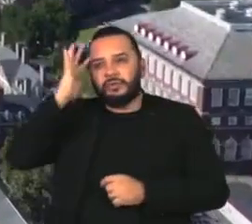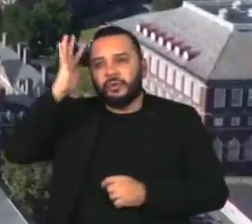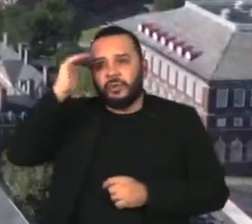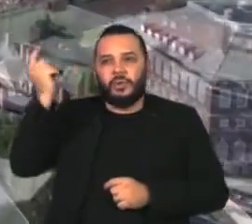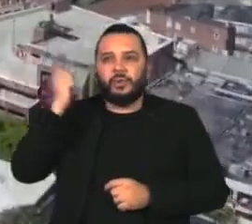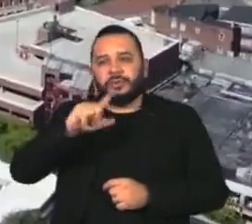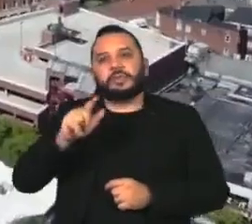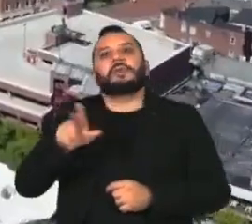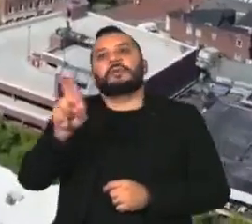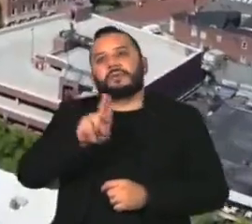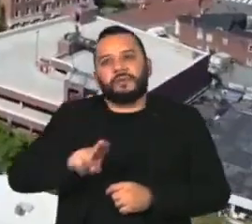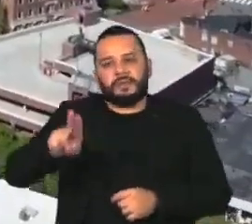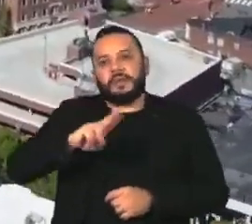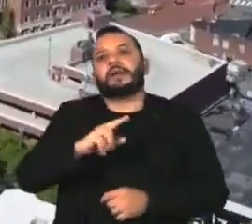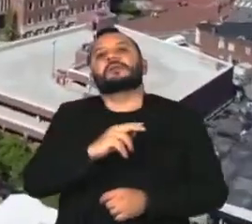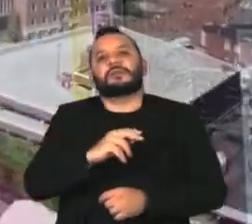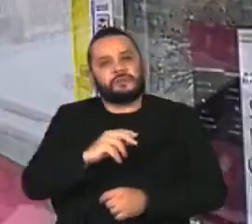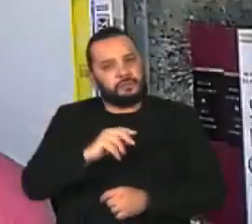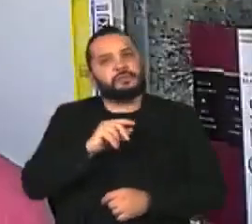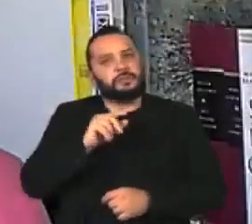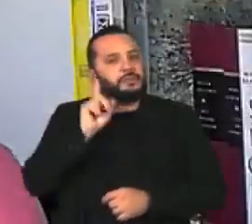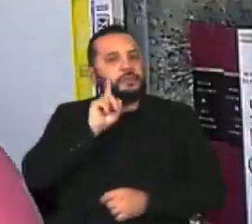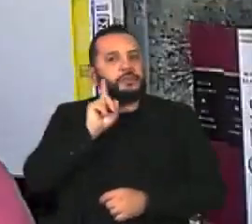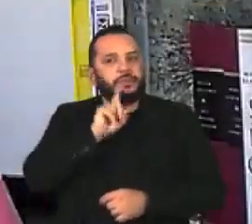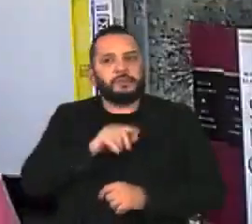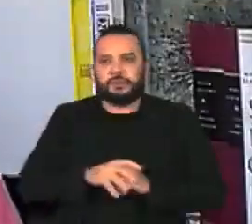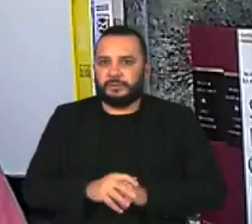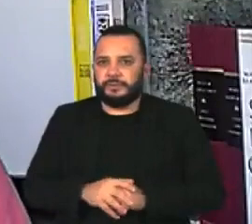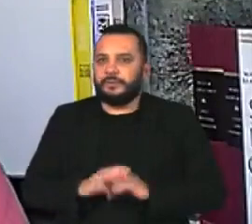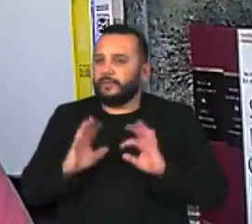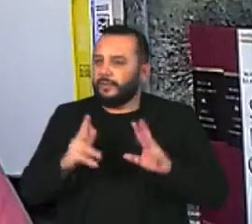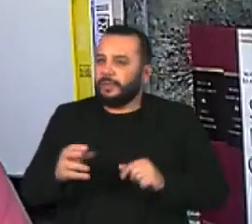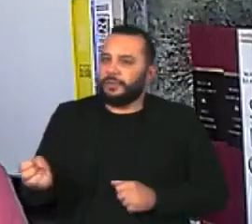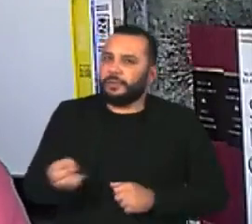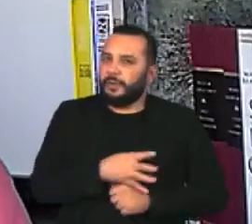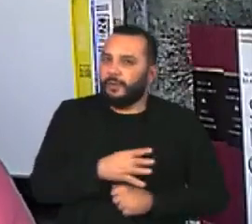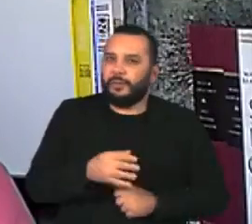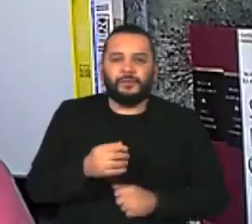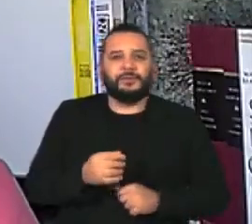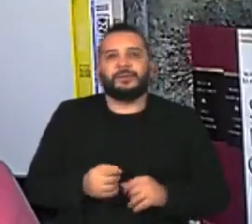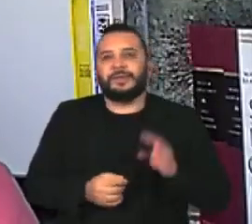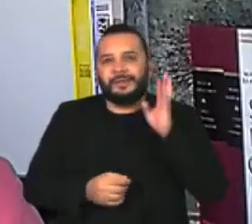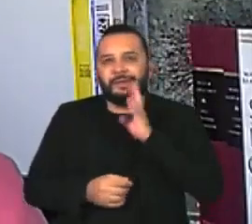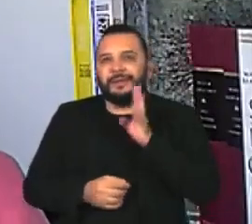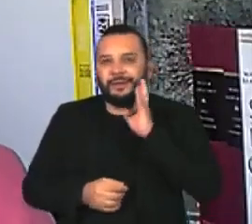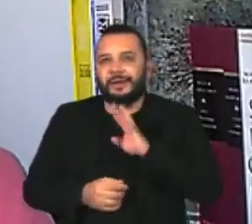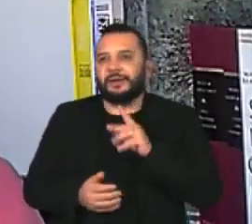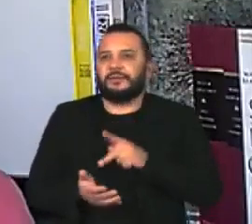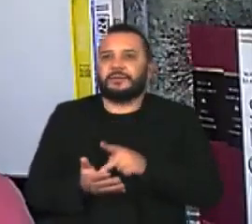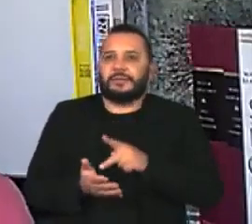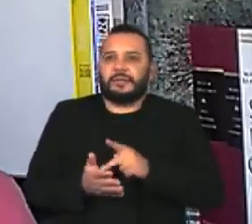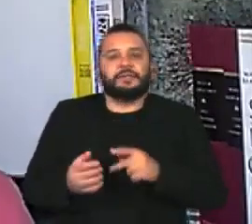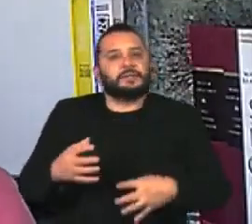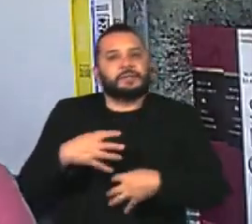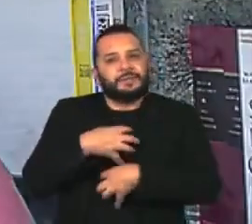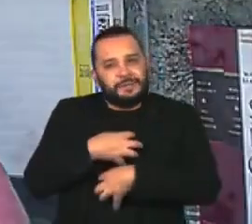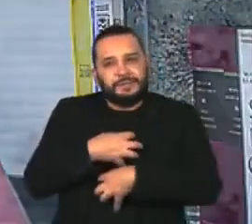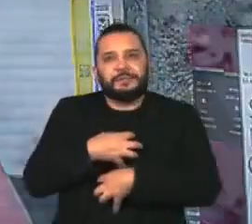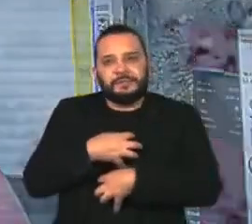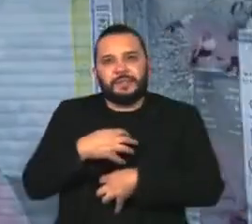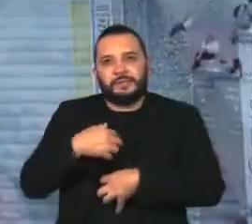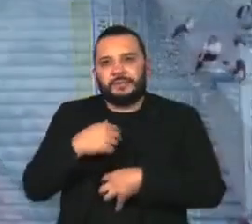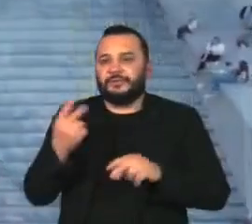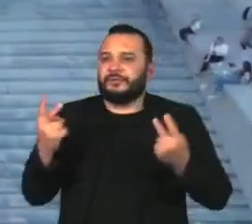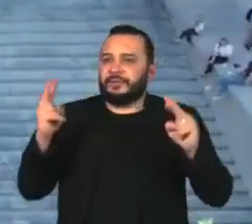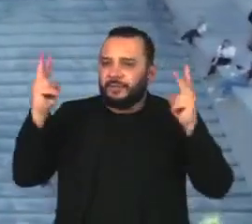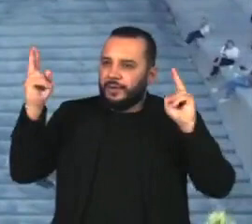uma universidade nos Estados Unidos. É tudo muito novo, tudo muito mágico, tudo muito legal. Então, foi um sentimento de conquista